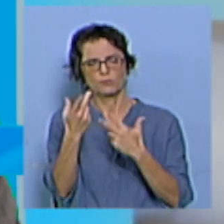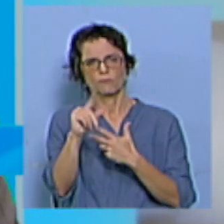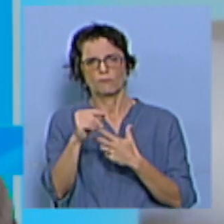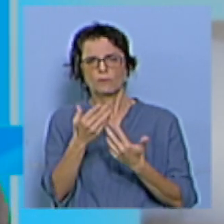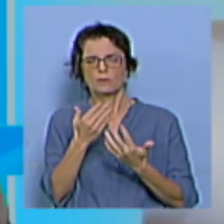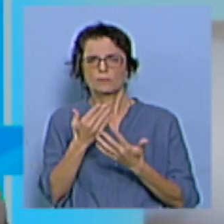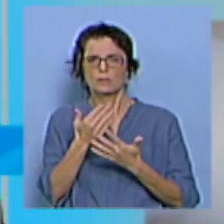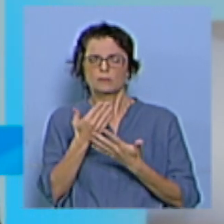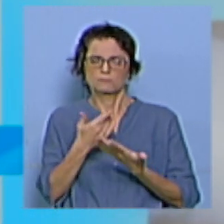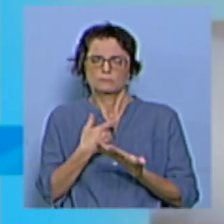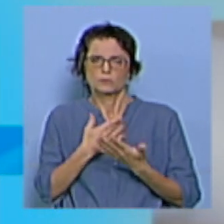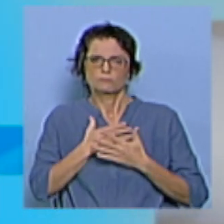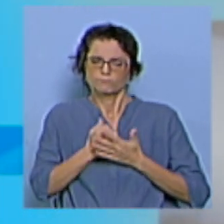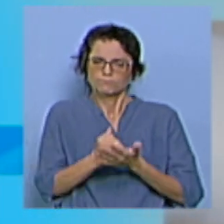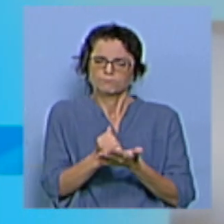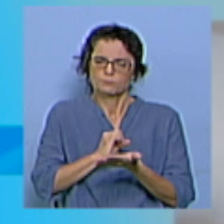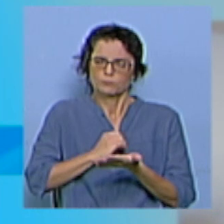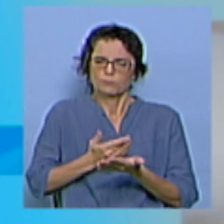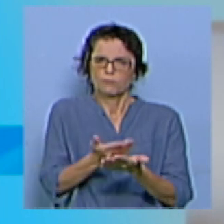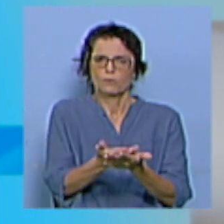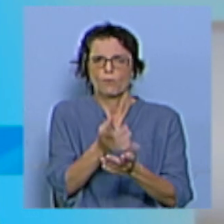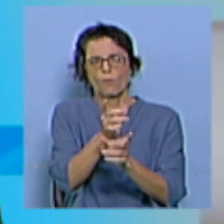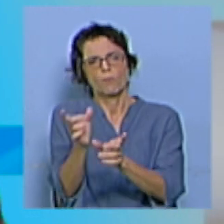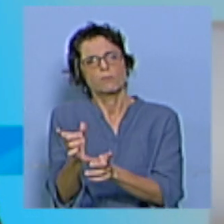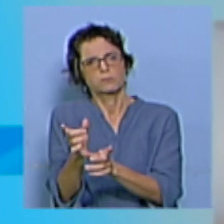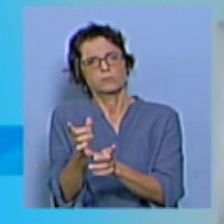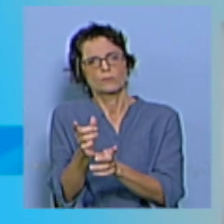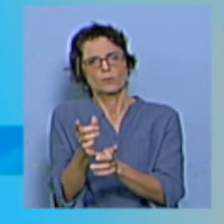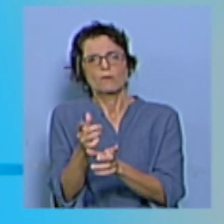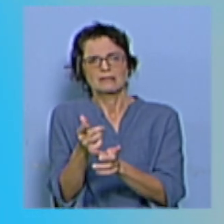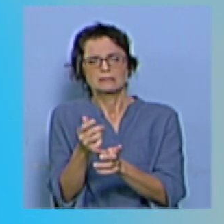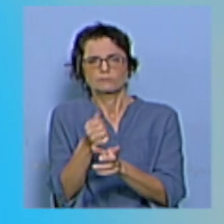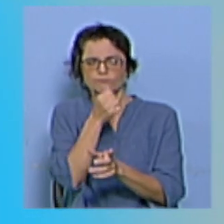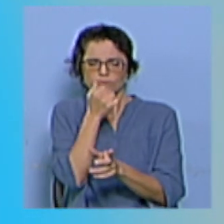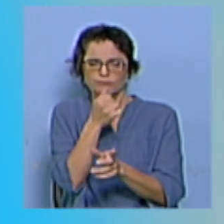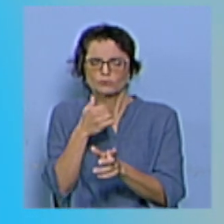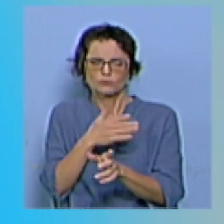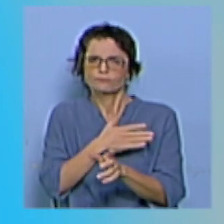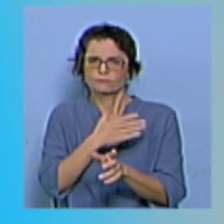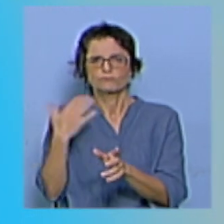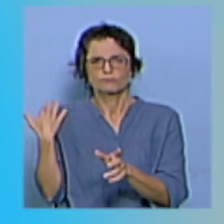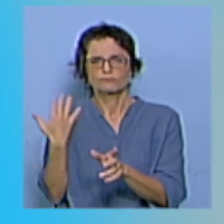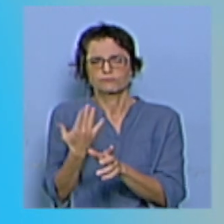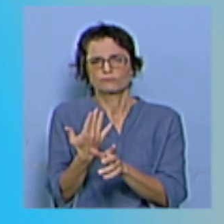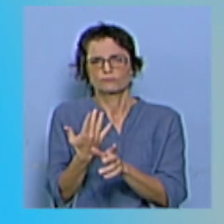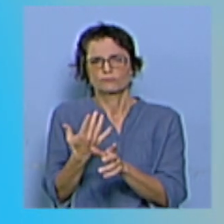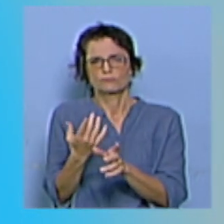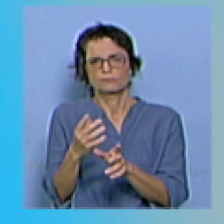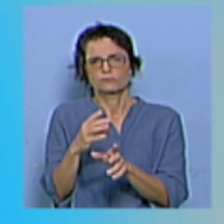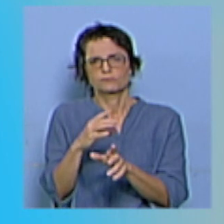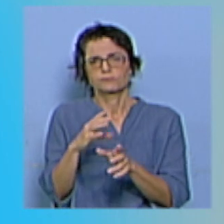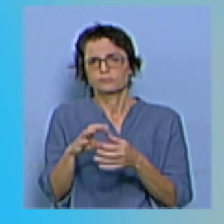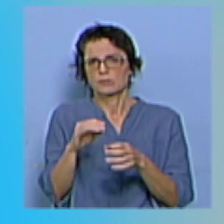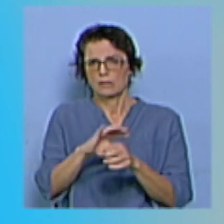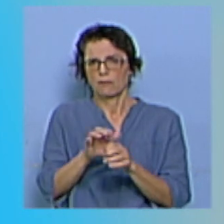para aqueles que, de uma forma ou de outra, estão a sofrer as consequências da pandemia e do coronavírus.